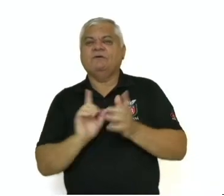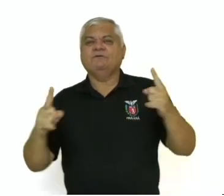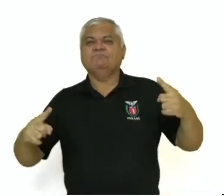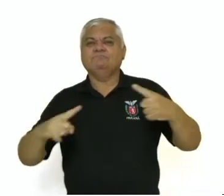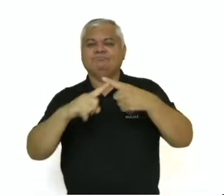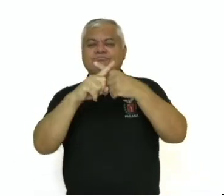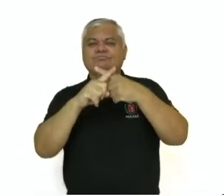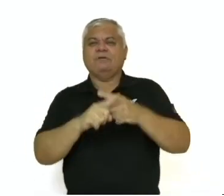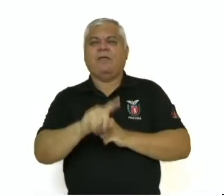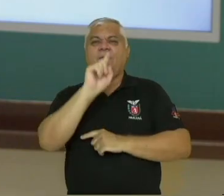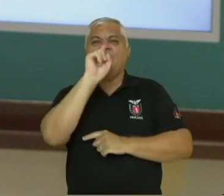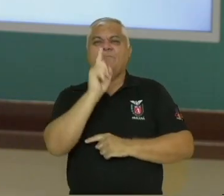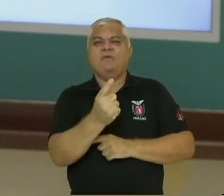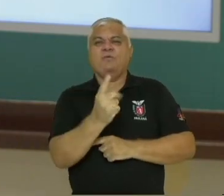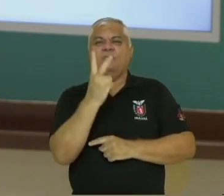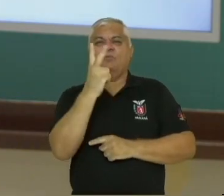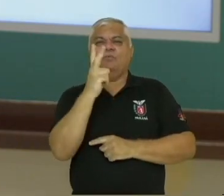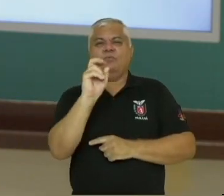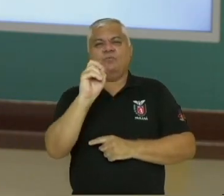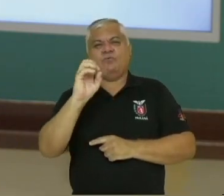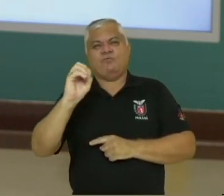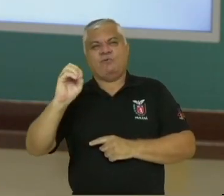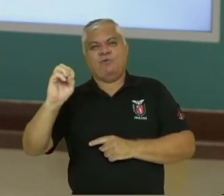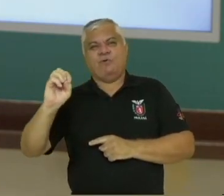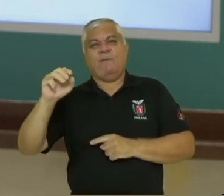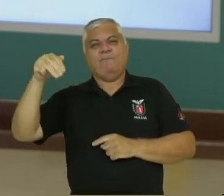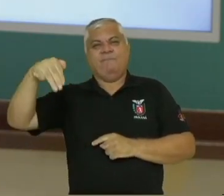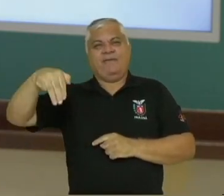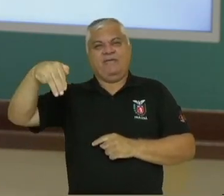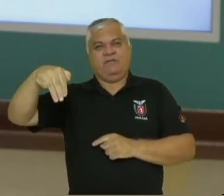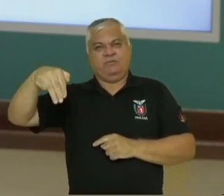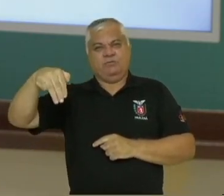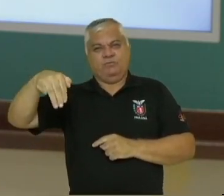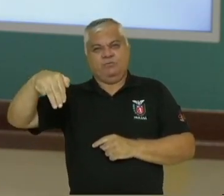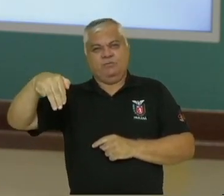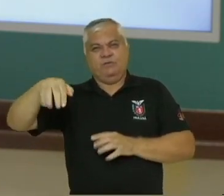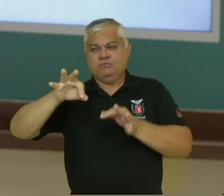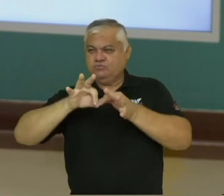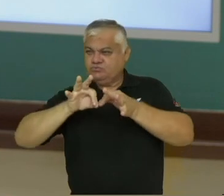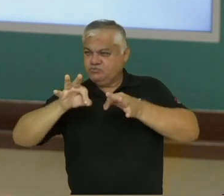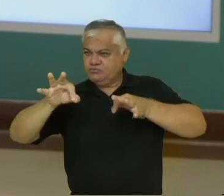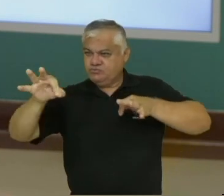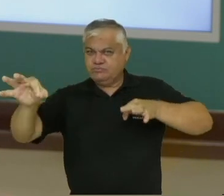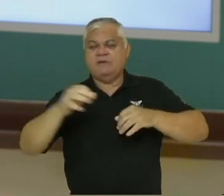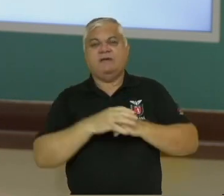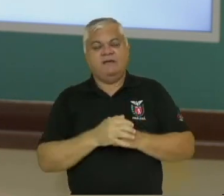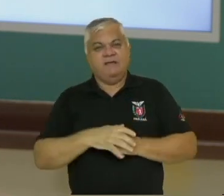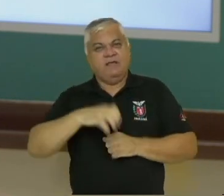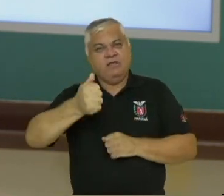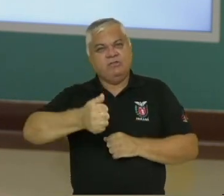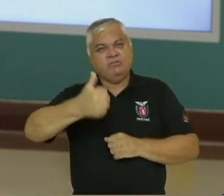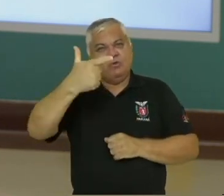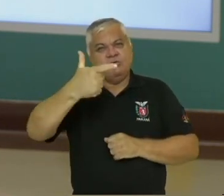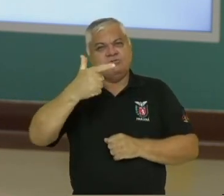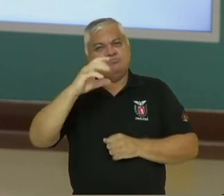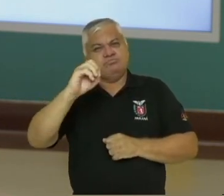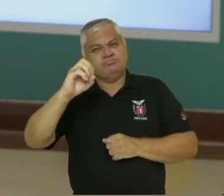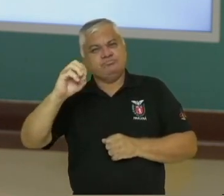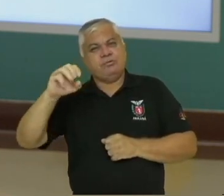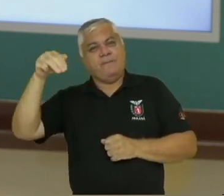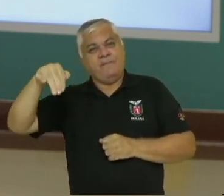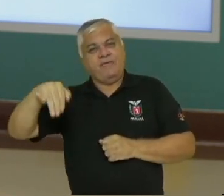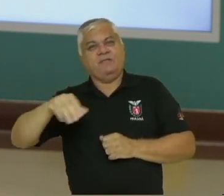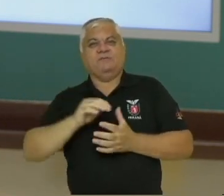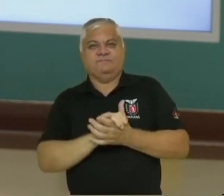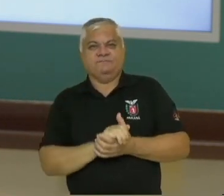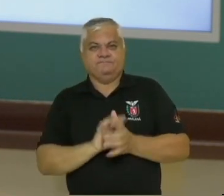vamos ter ali que o ΔS, que é o nosso deslocamento, vai ser de 12.000 metros, ou famoso 12 quilômetros.